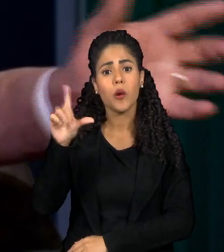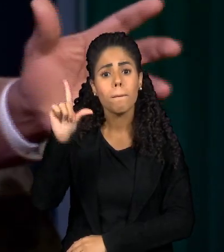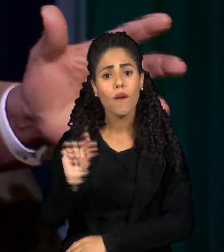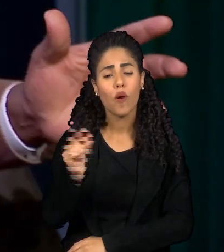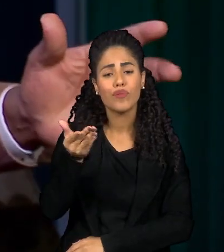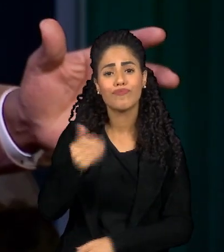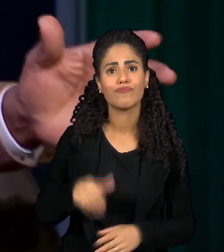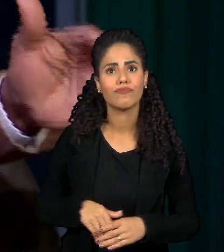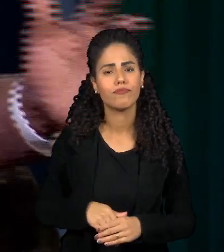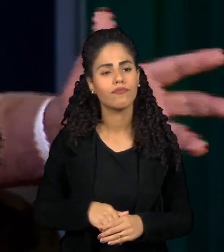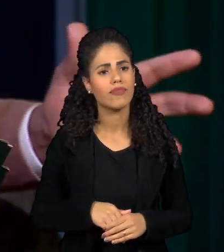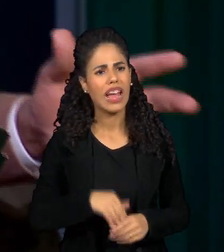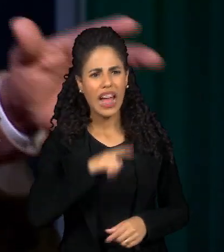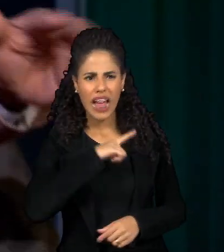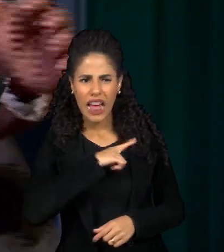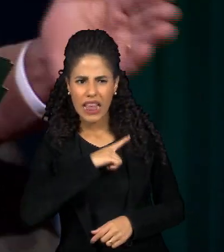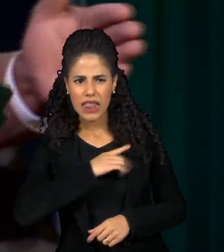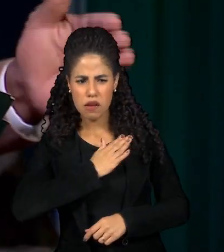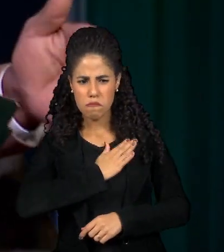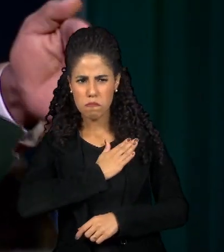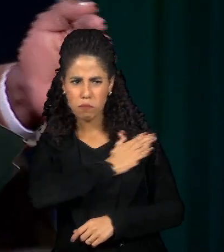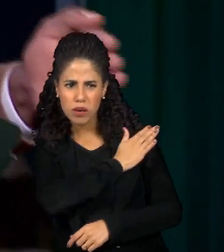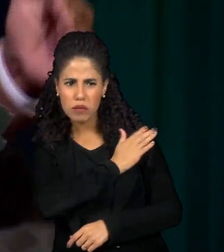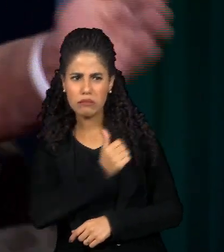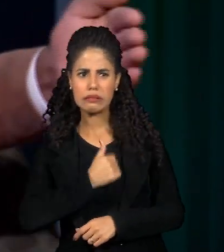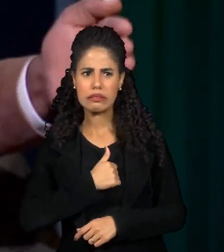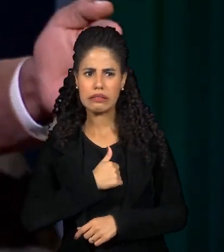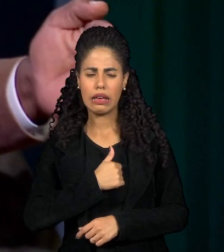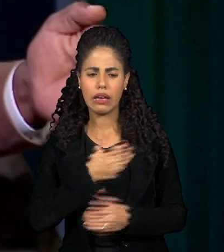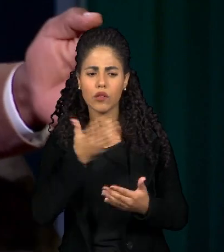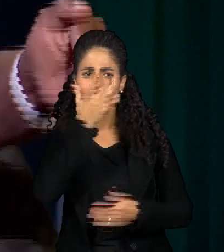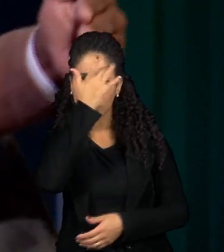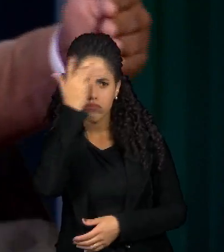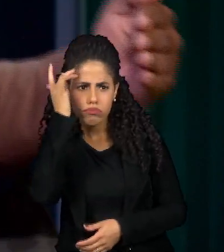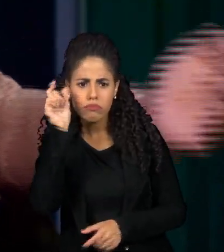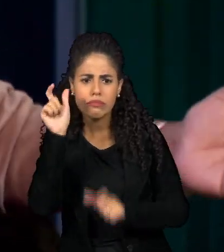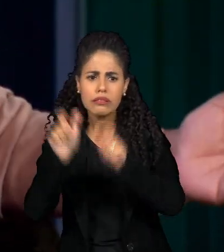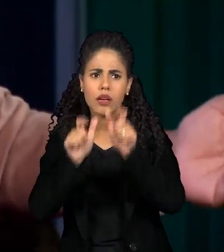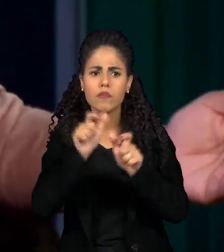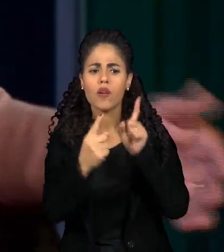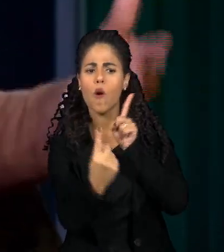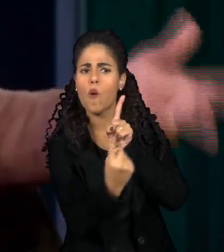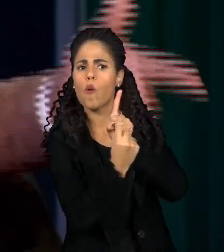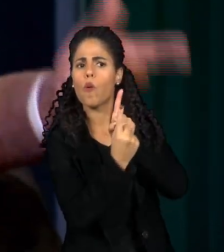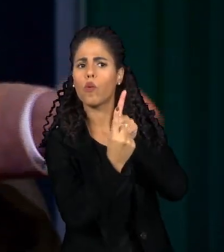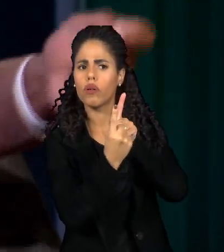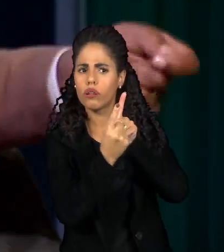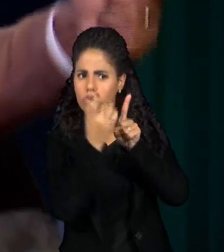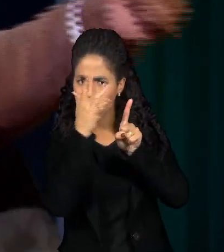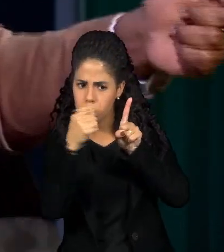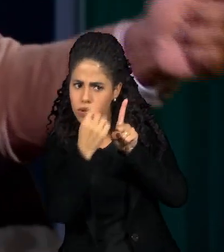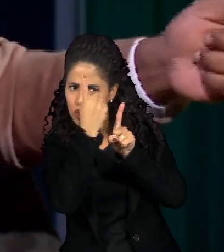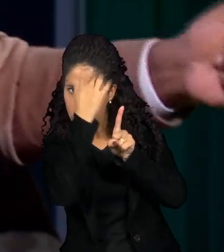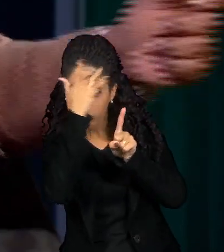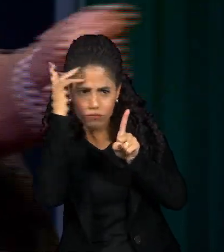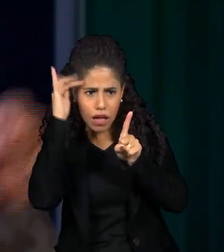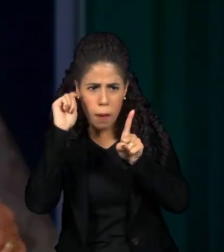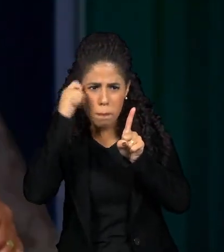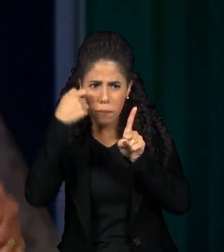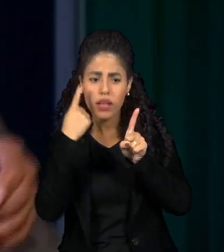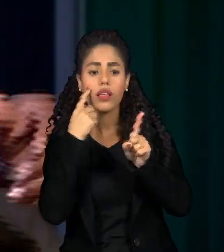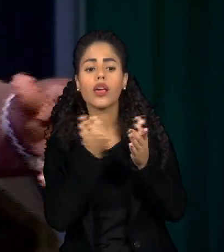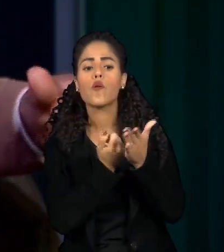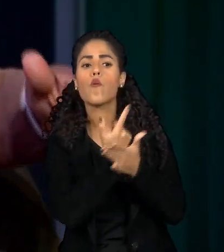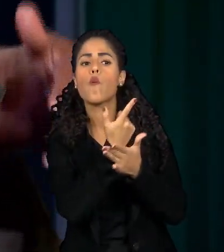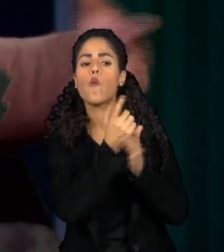Tem muito preconceito, muita discriminação em relação ao cliente negro, um cliente negro que vá comprar um